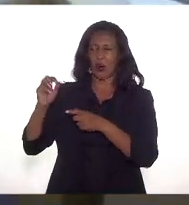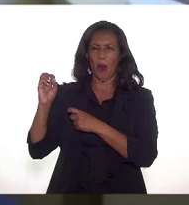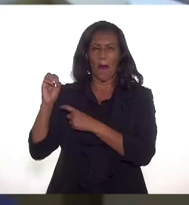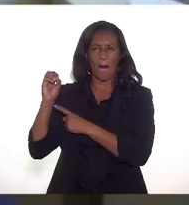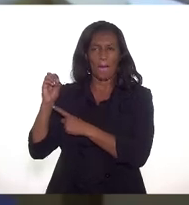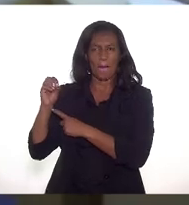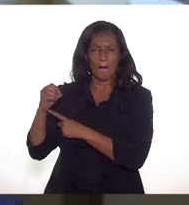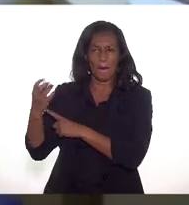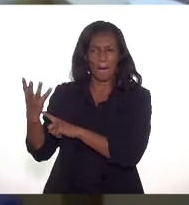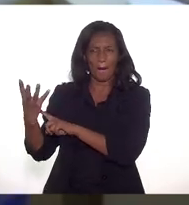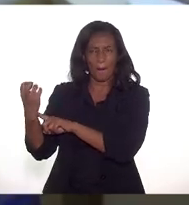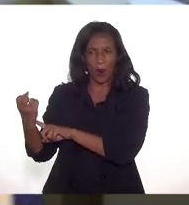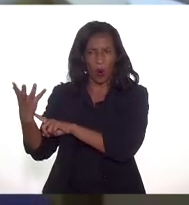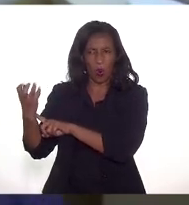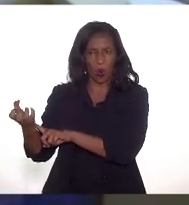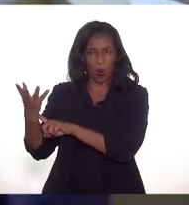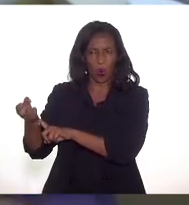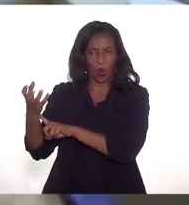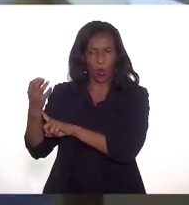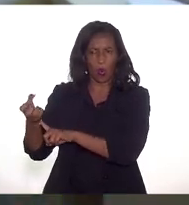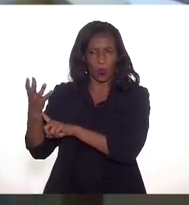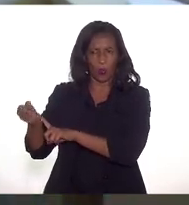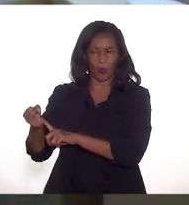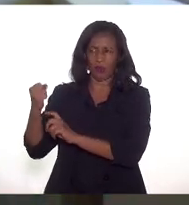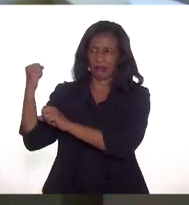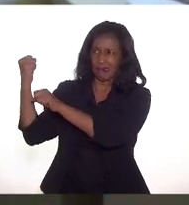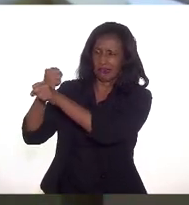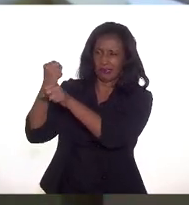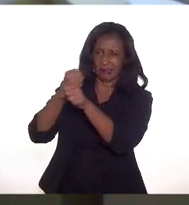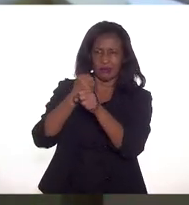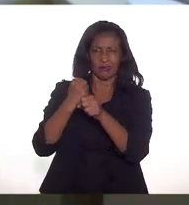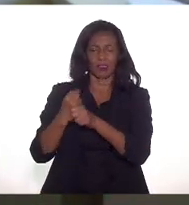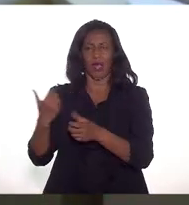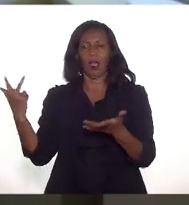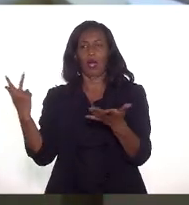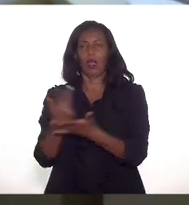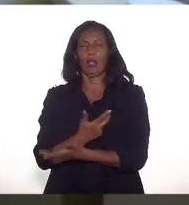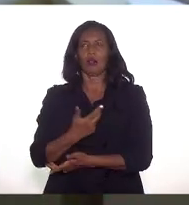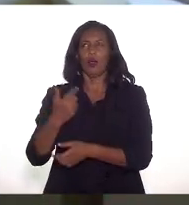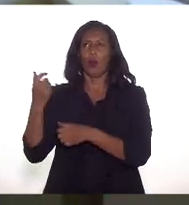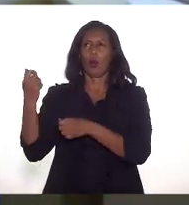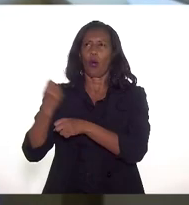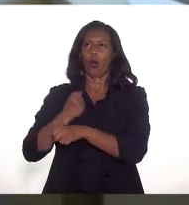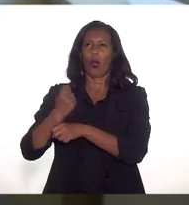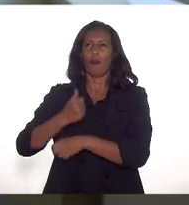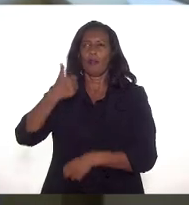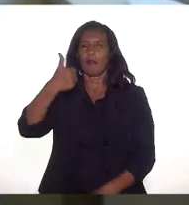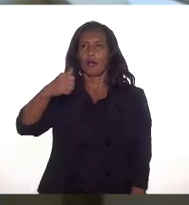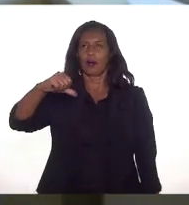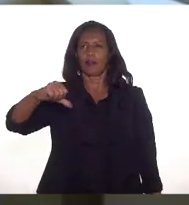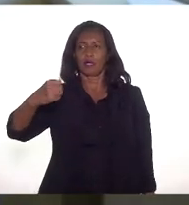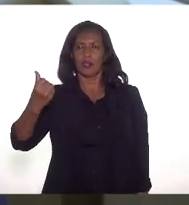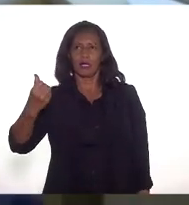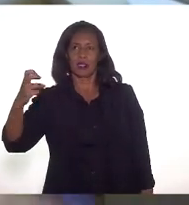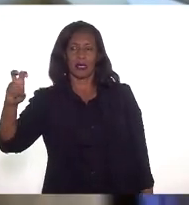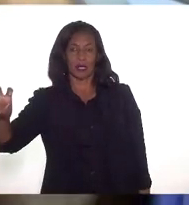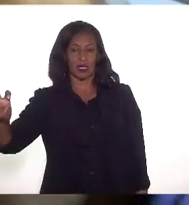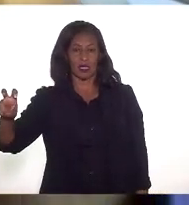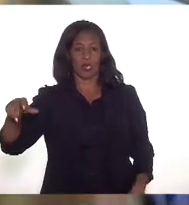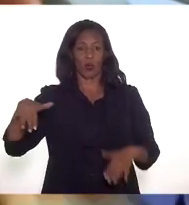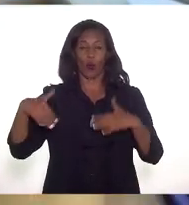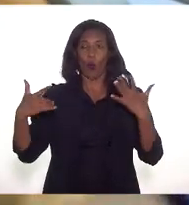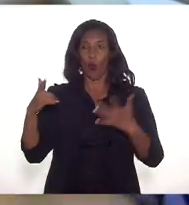bombeamento do Lameirão, todos construídos em 1965, quando o subsecretário Leonardo Lobo nem